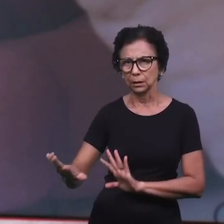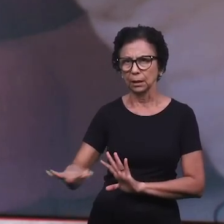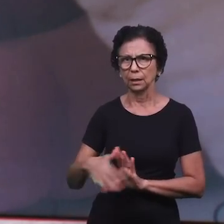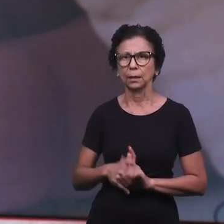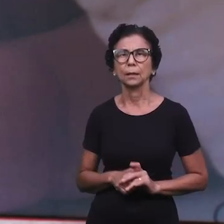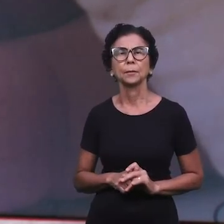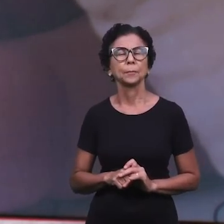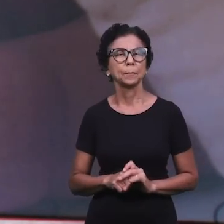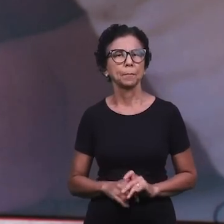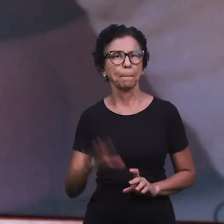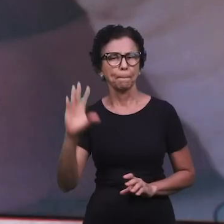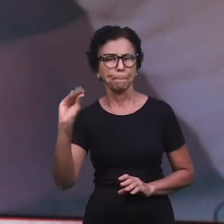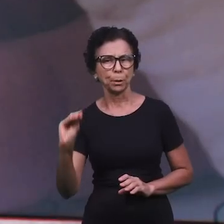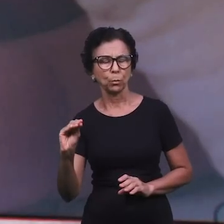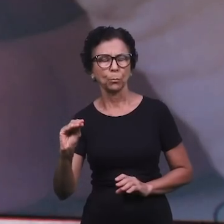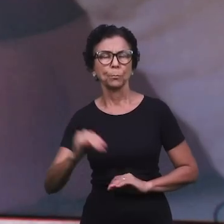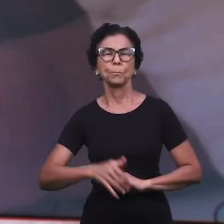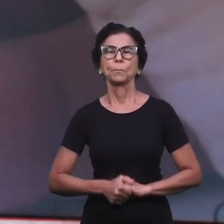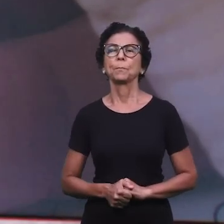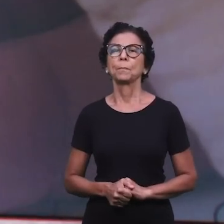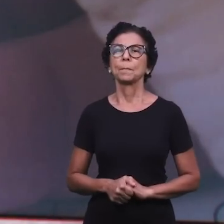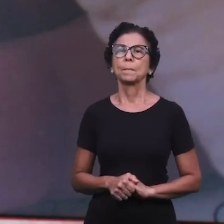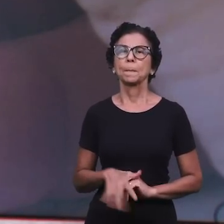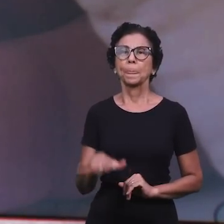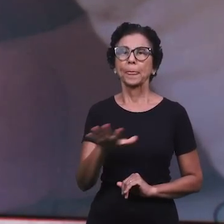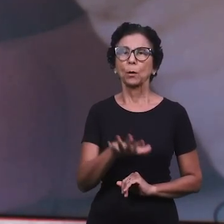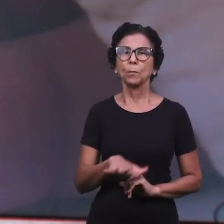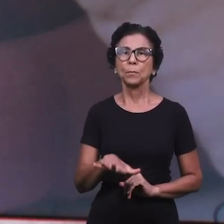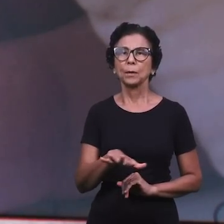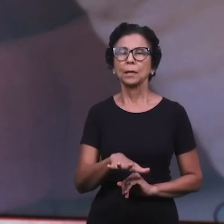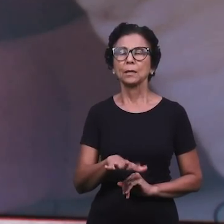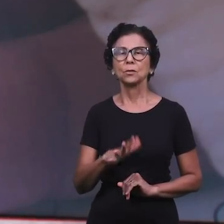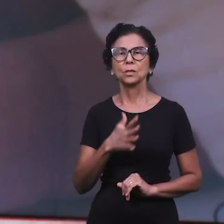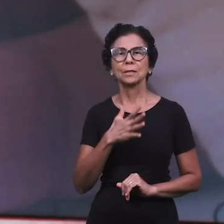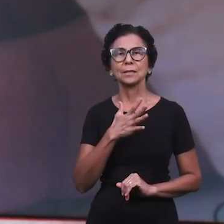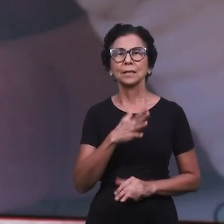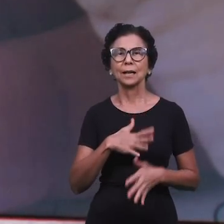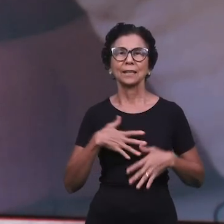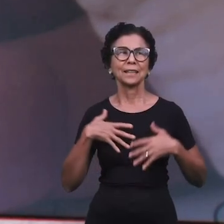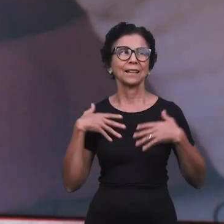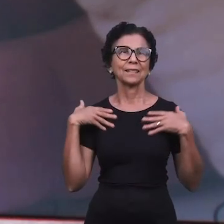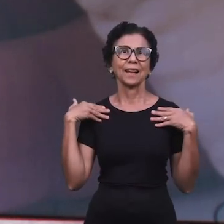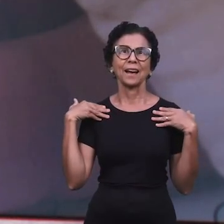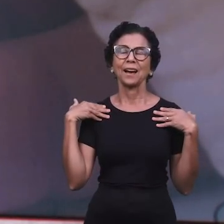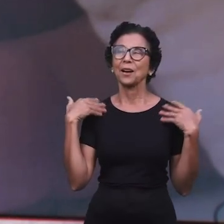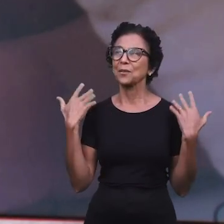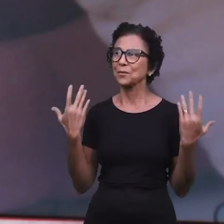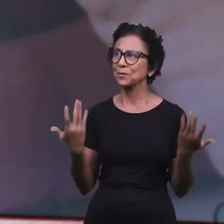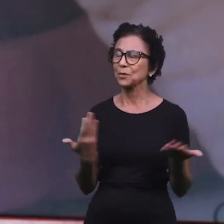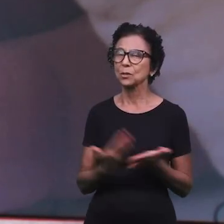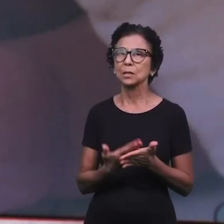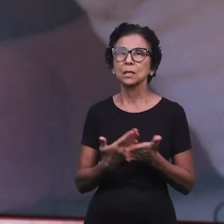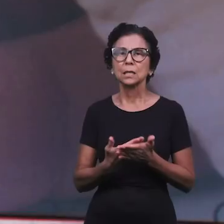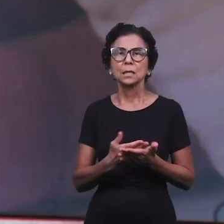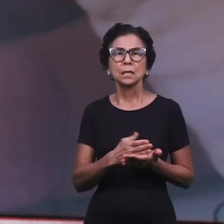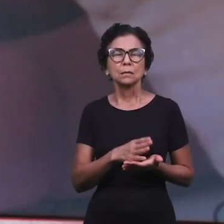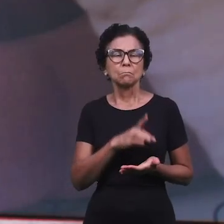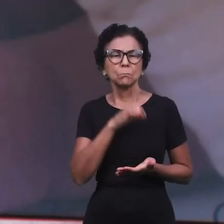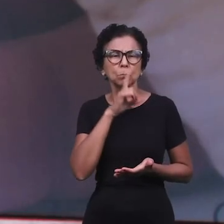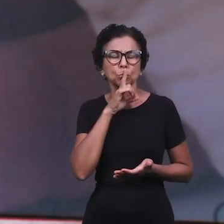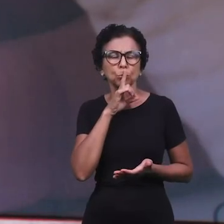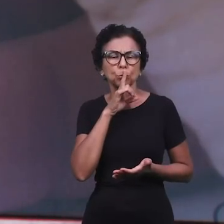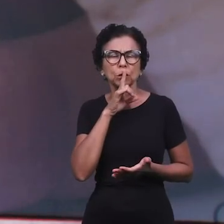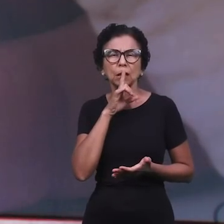ele separado, mas tenha um bom ambiente de estudos. Um ambiente silencioso, que você tenha ali uma cadeira